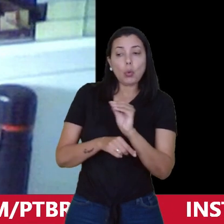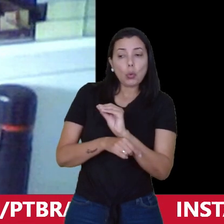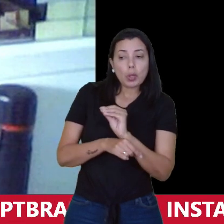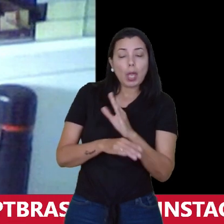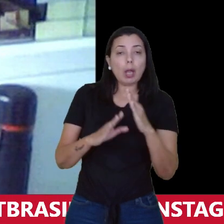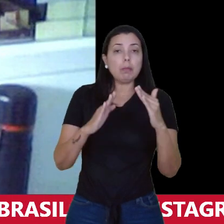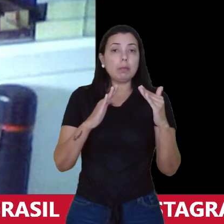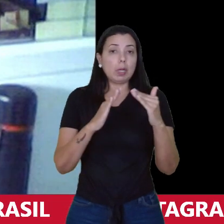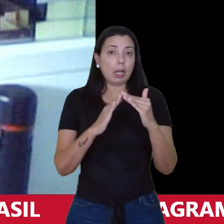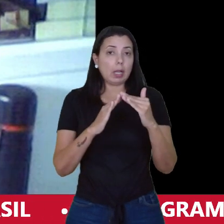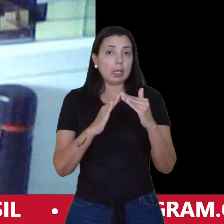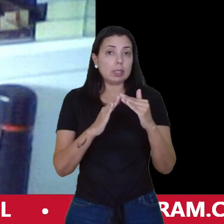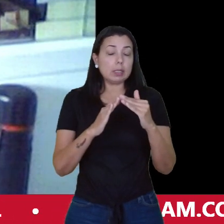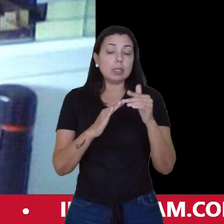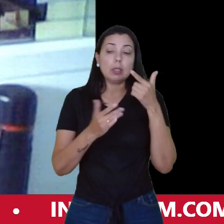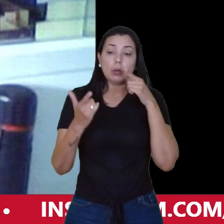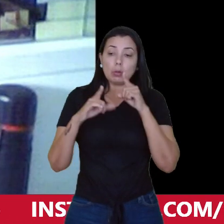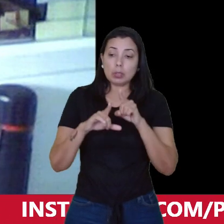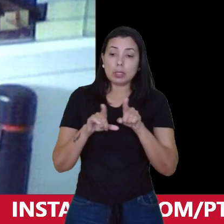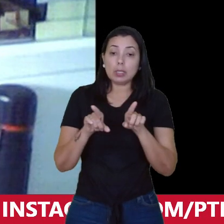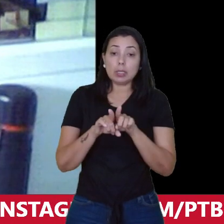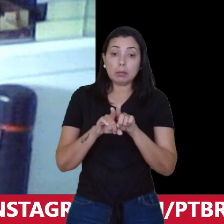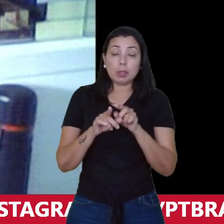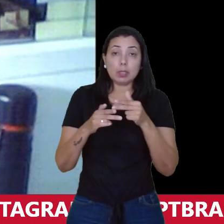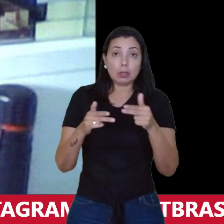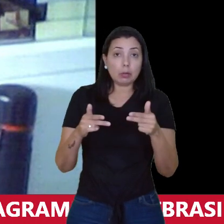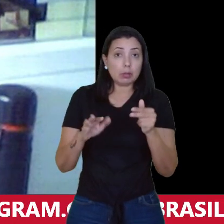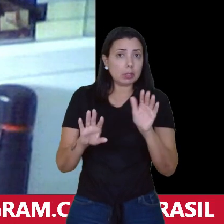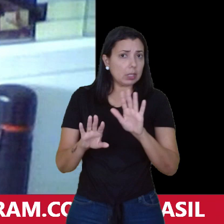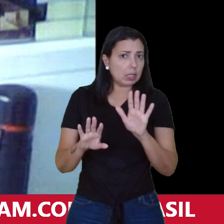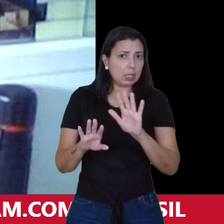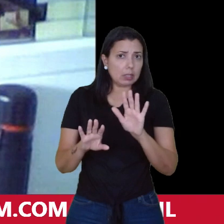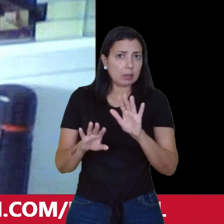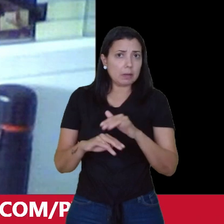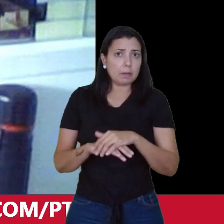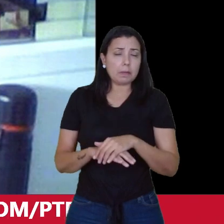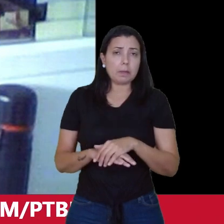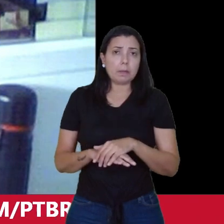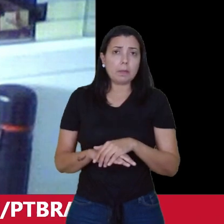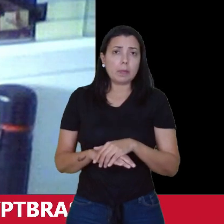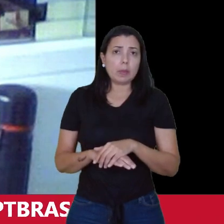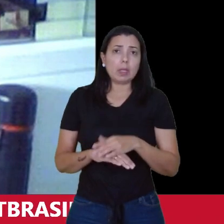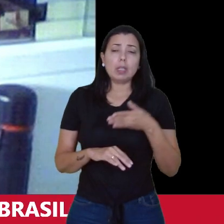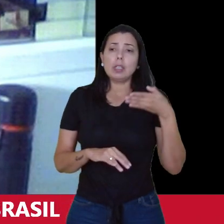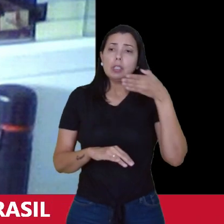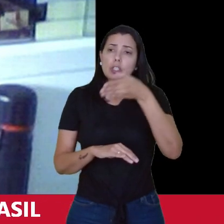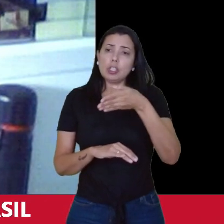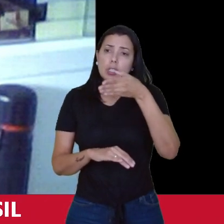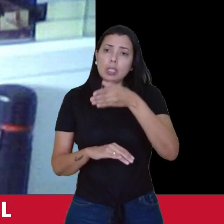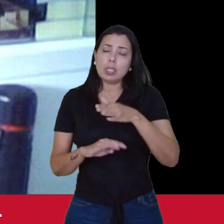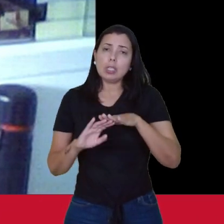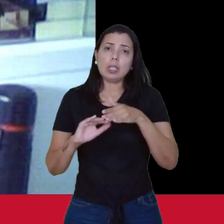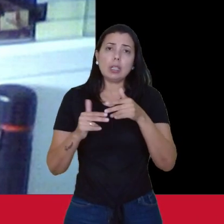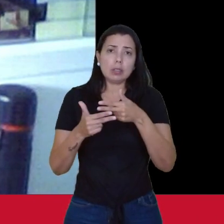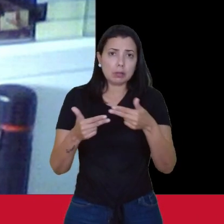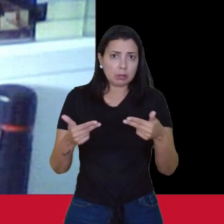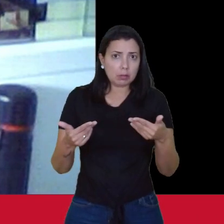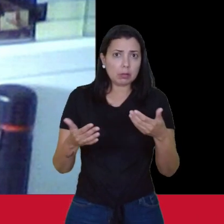casa, de ter que dar conta da circunstância da não frequência à escola, que